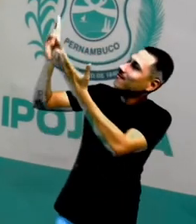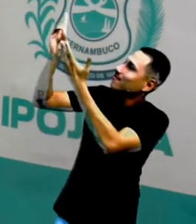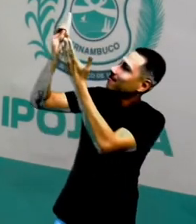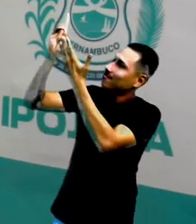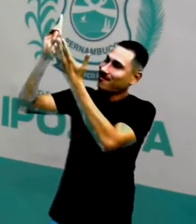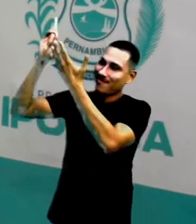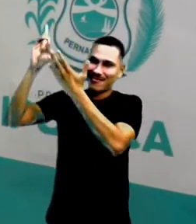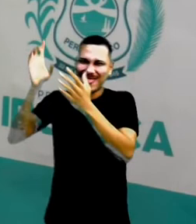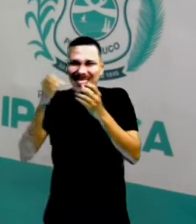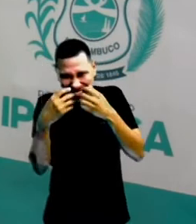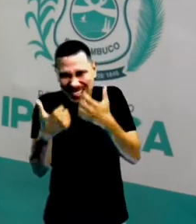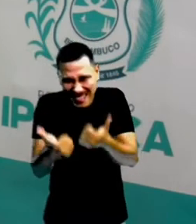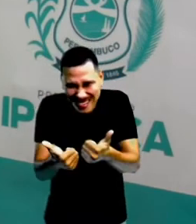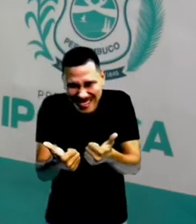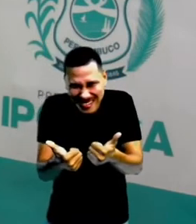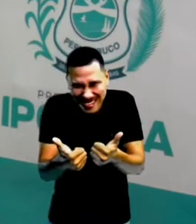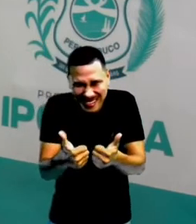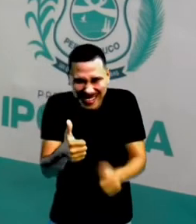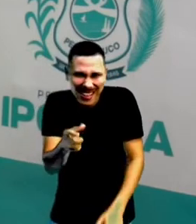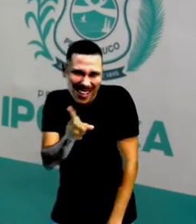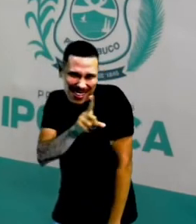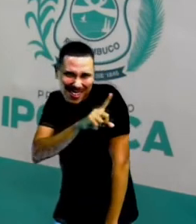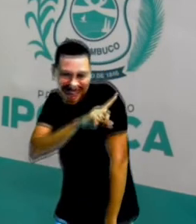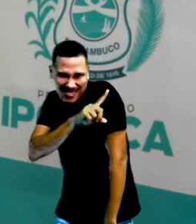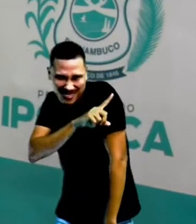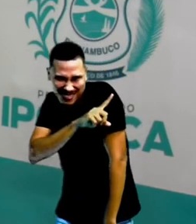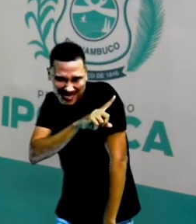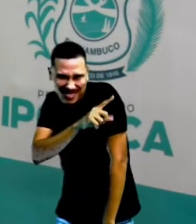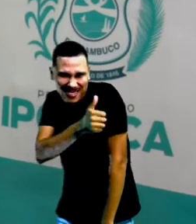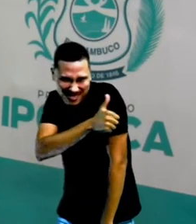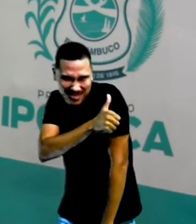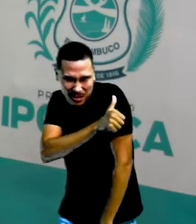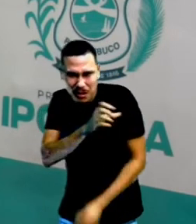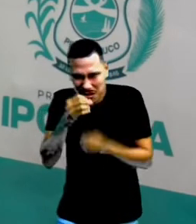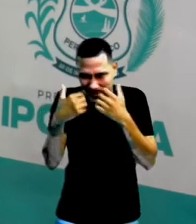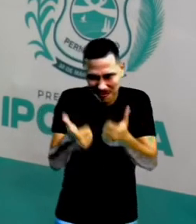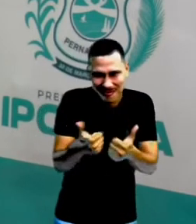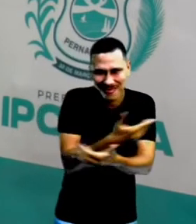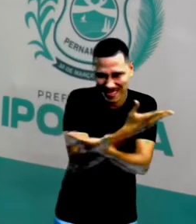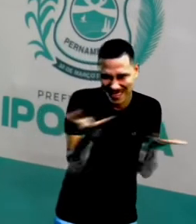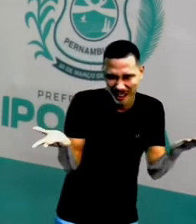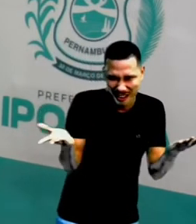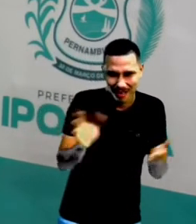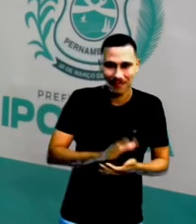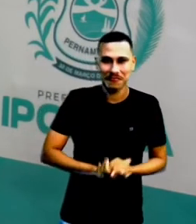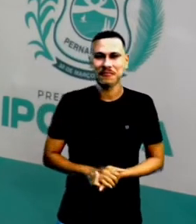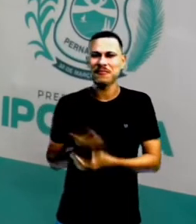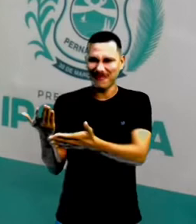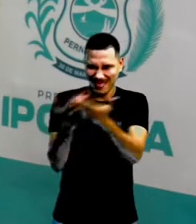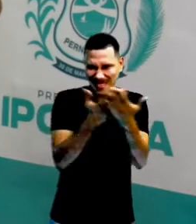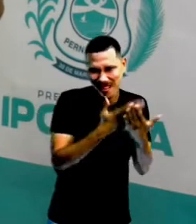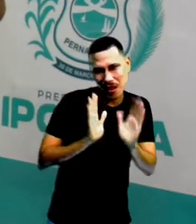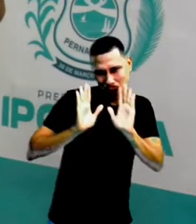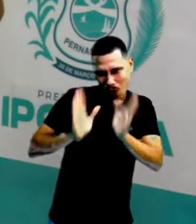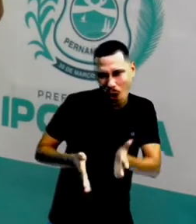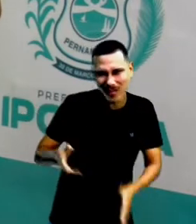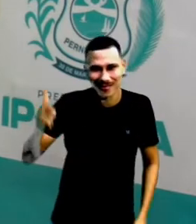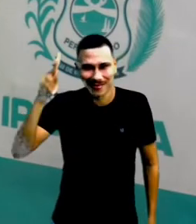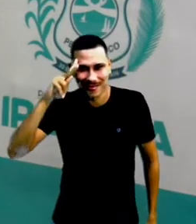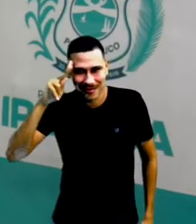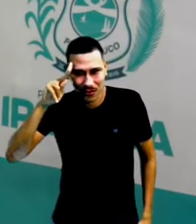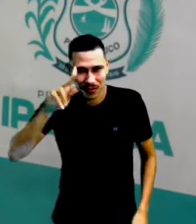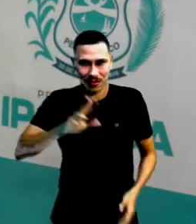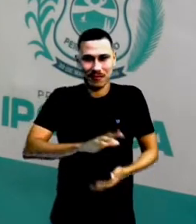Deus. Tudo bem, primeiro ano? Como vocês estão? A nossa aula de hoje é de